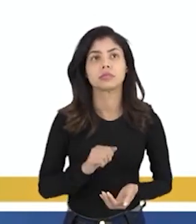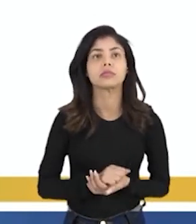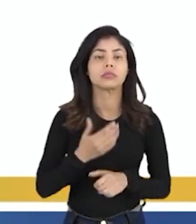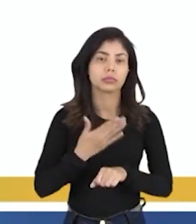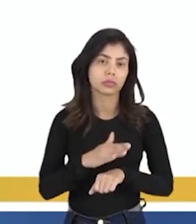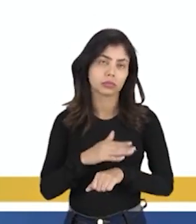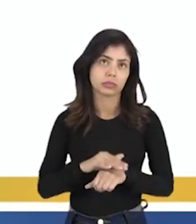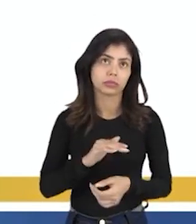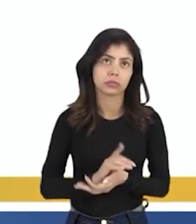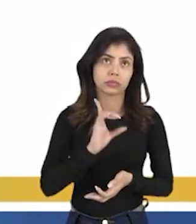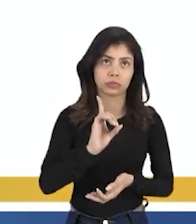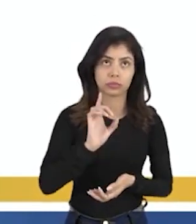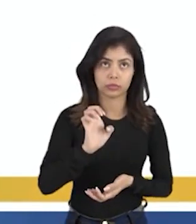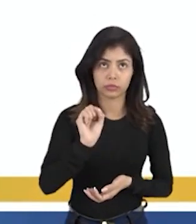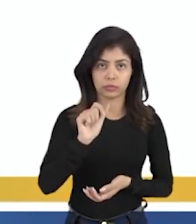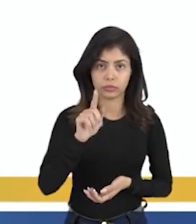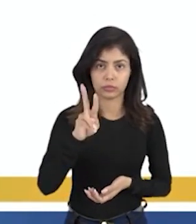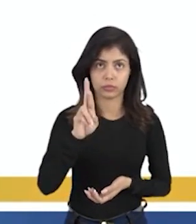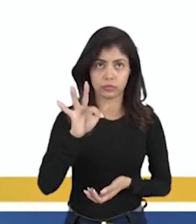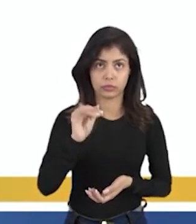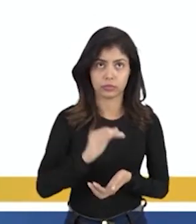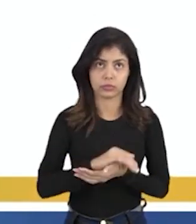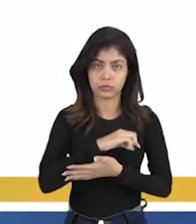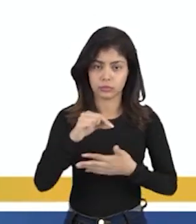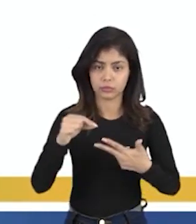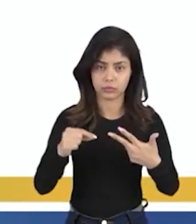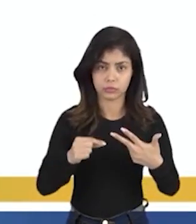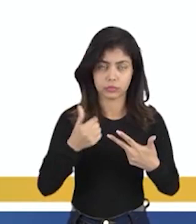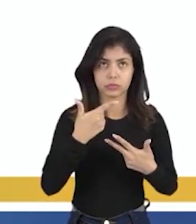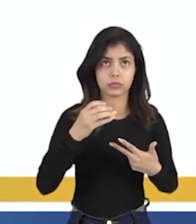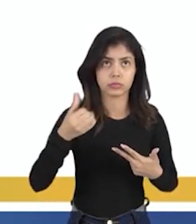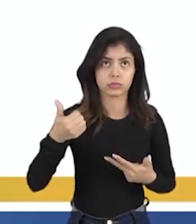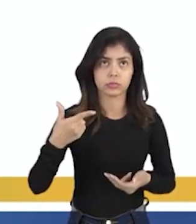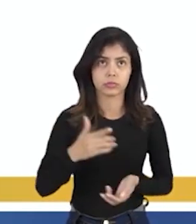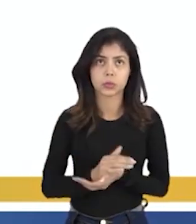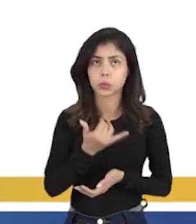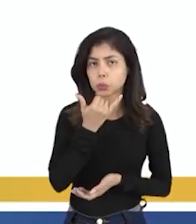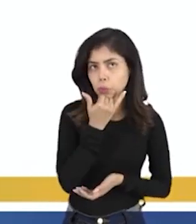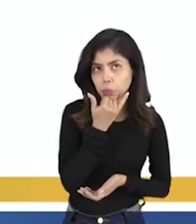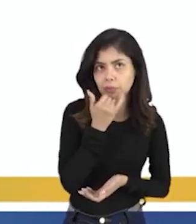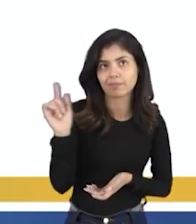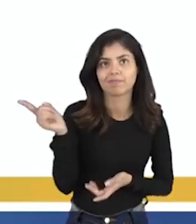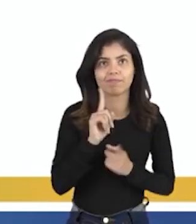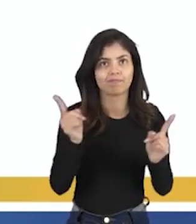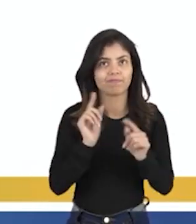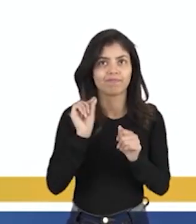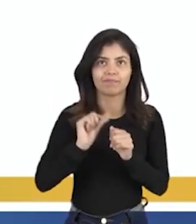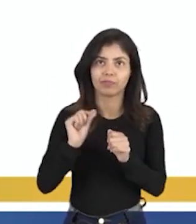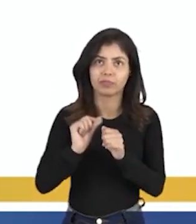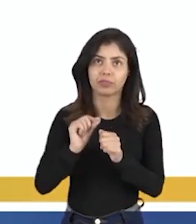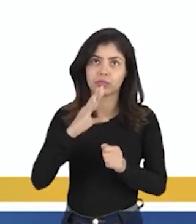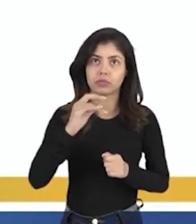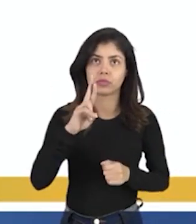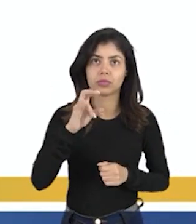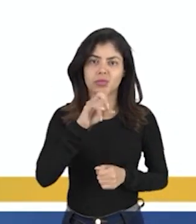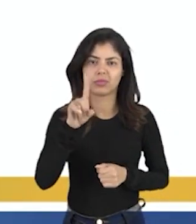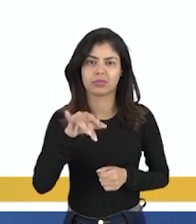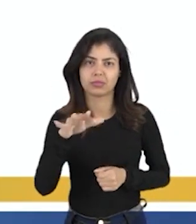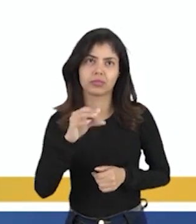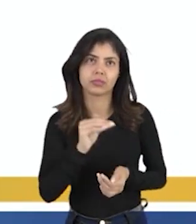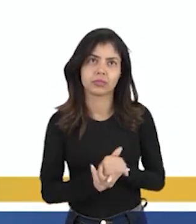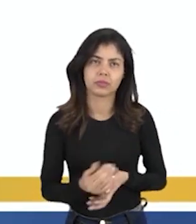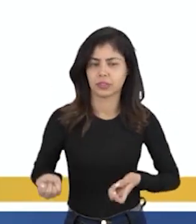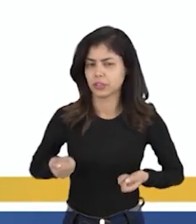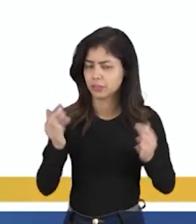Exercitando, vamos lá. Desabafo, Enem 2012. Desculpem-me, mas não dá para fazer uma